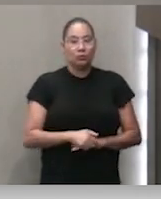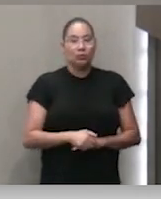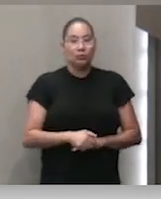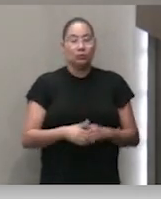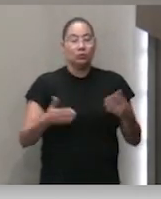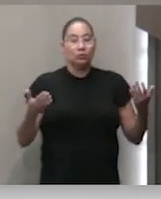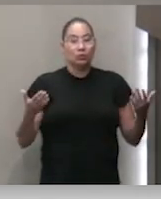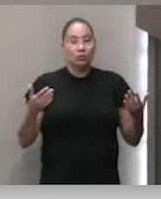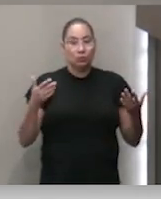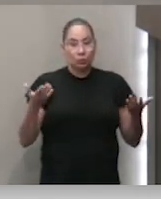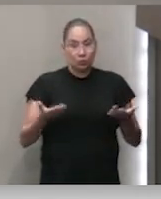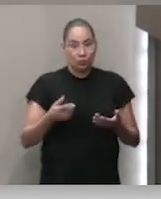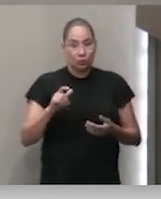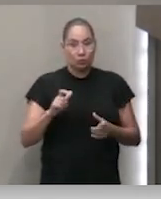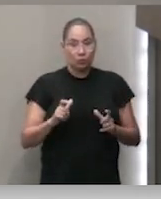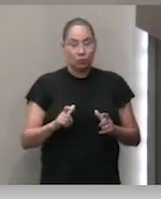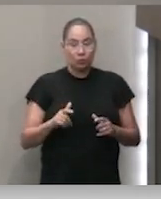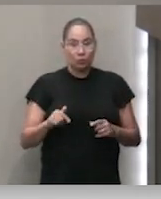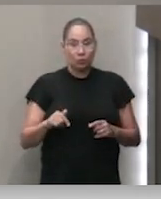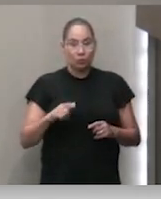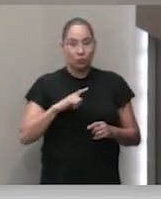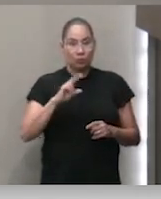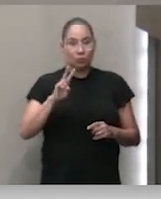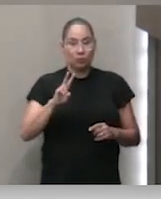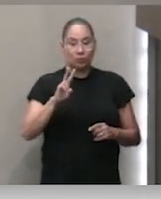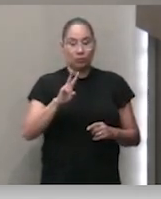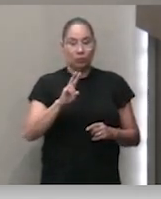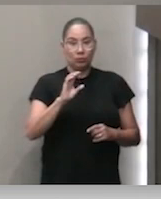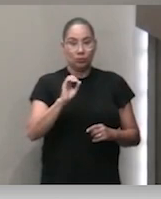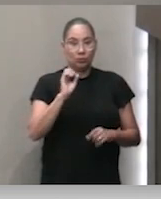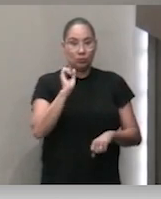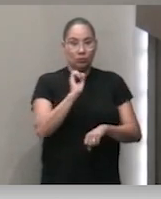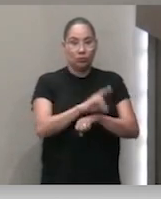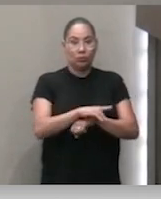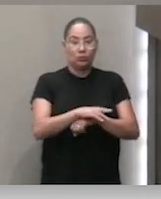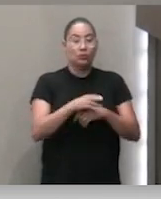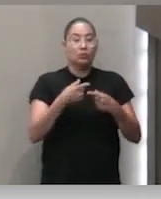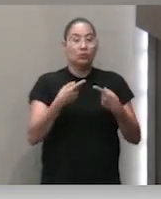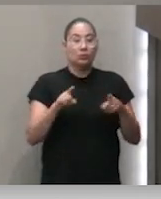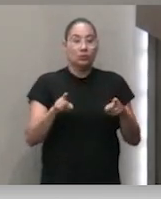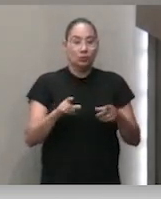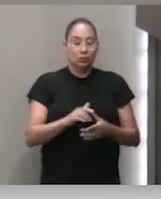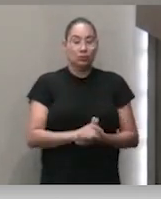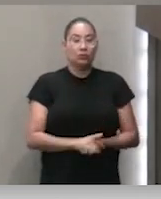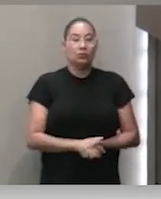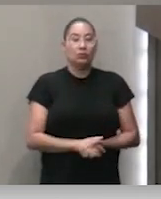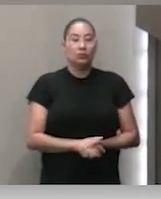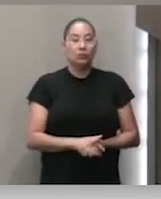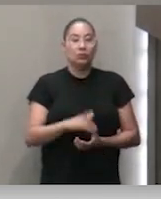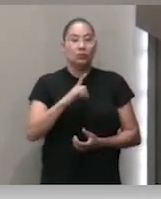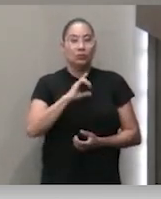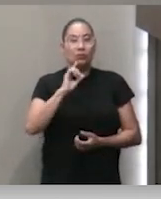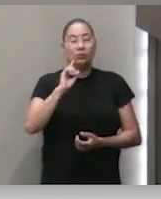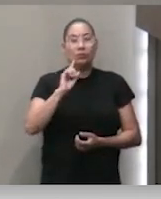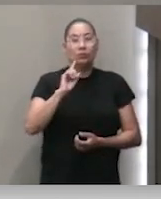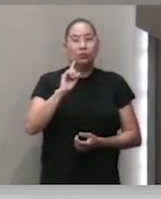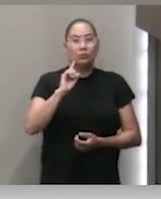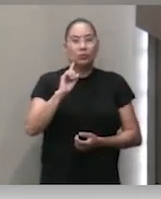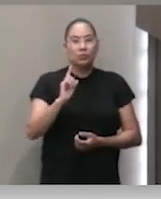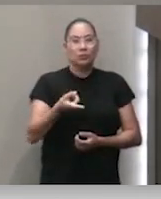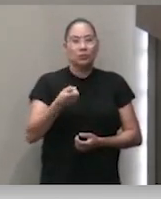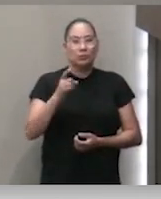hoje temos 220 vagas em aberto e temos em torno de mais